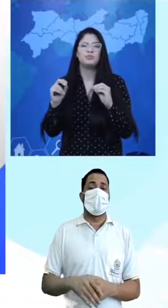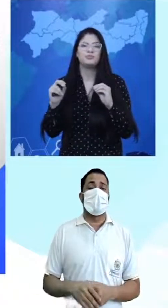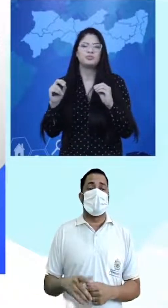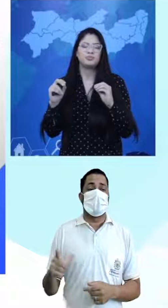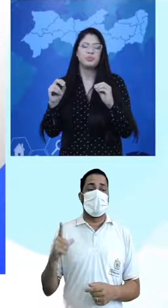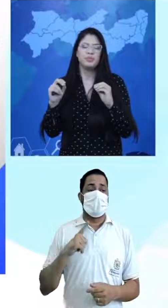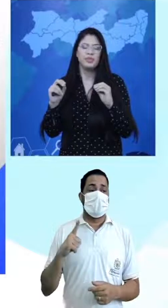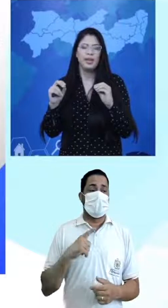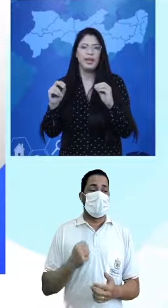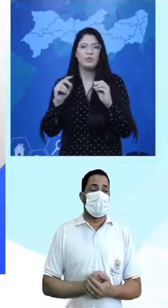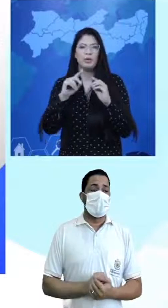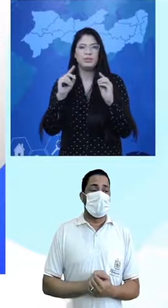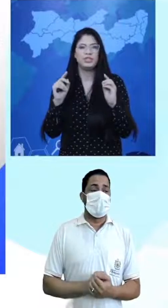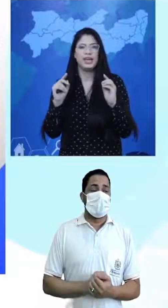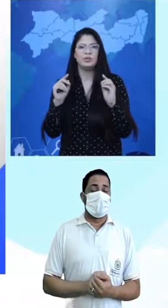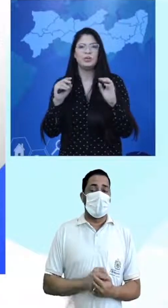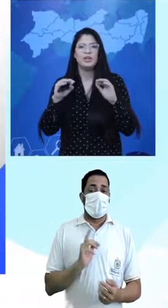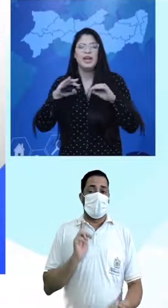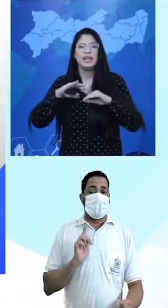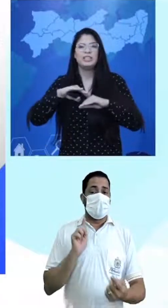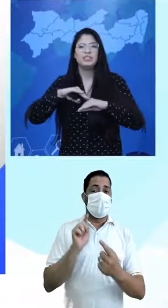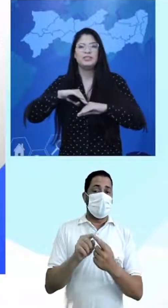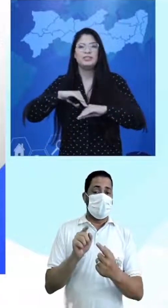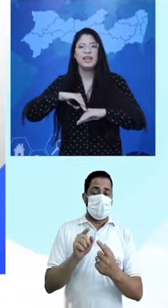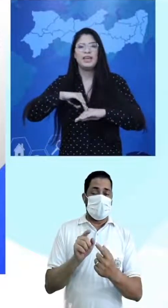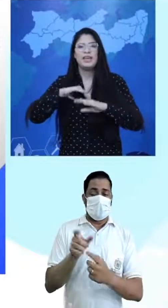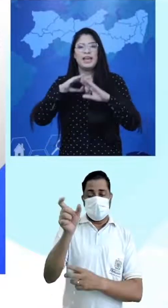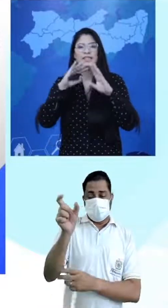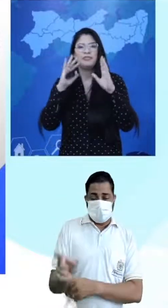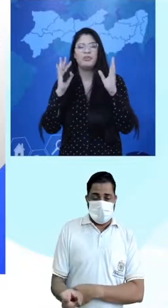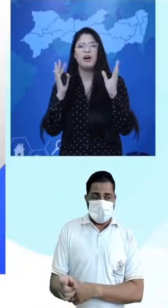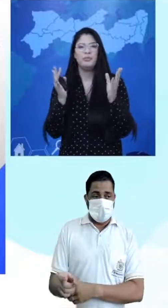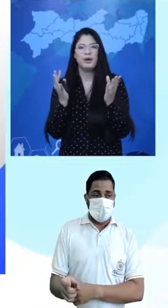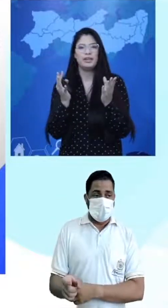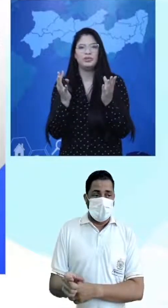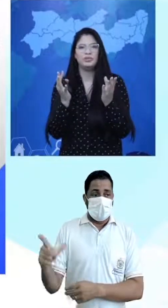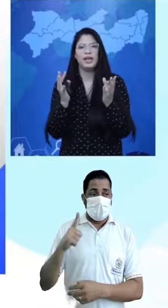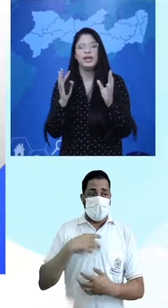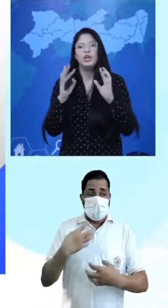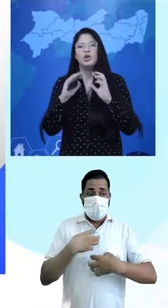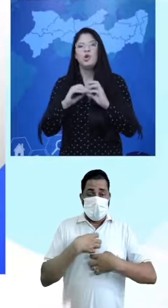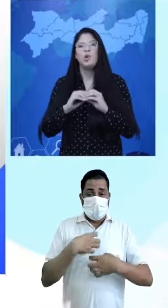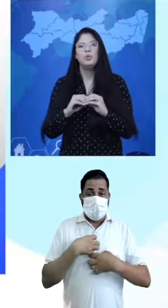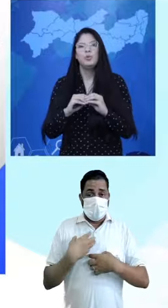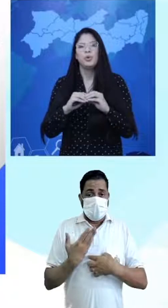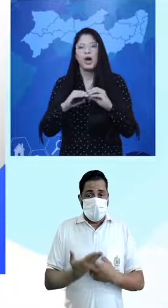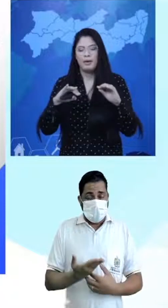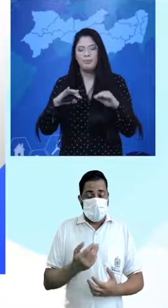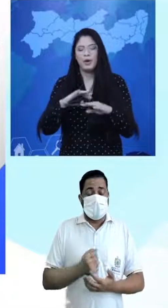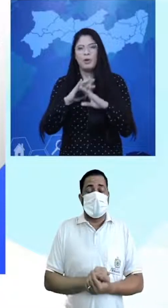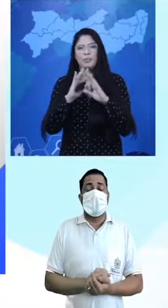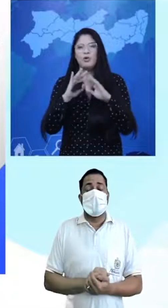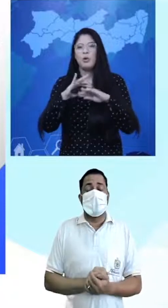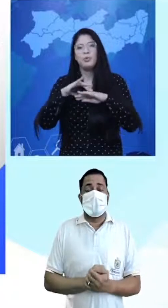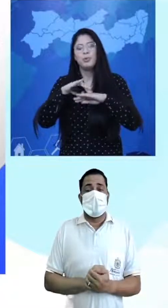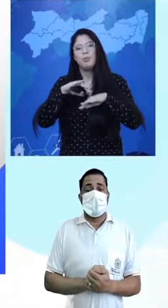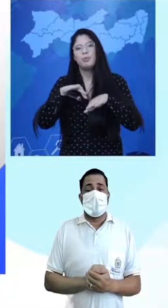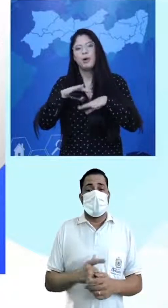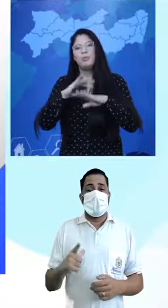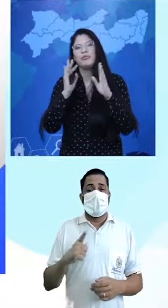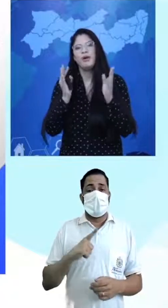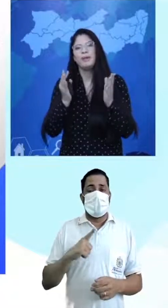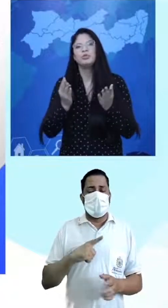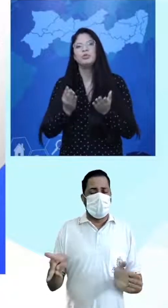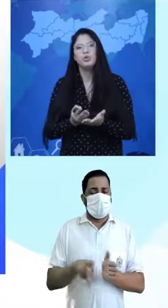tocam o objeto, elas têm esse formato, né, como o